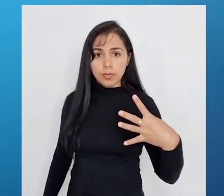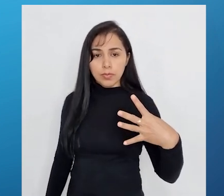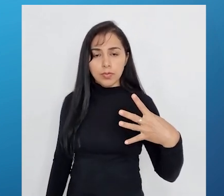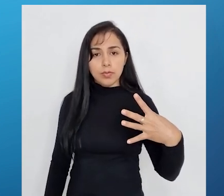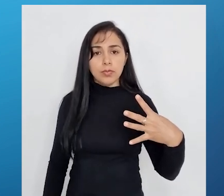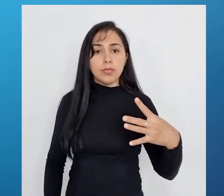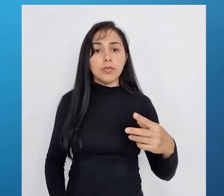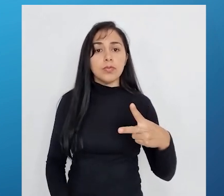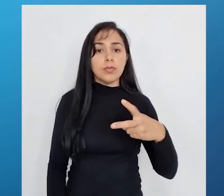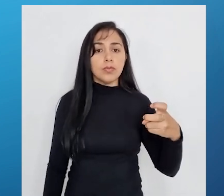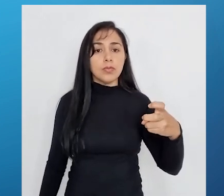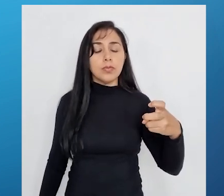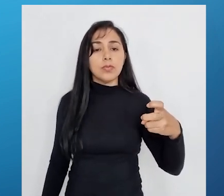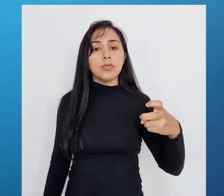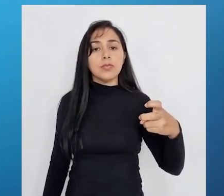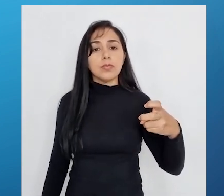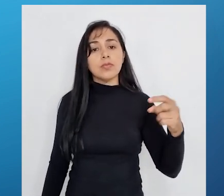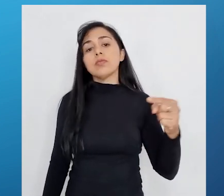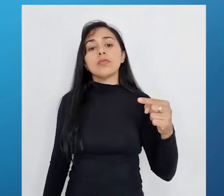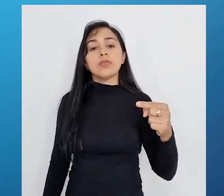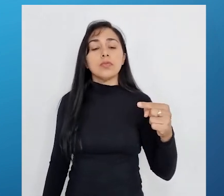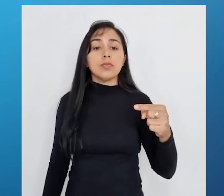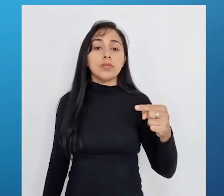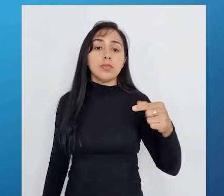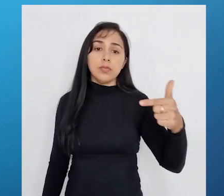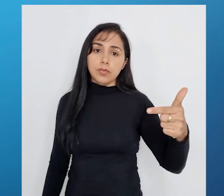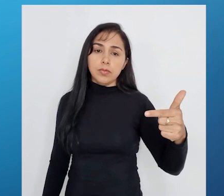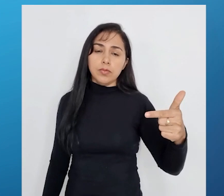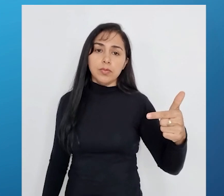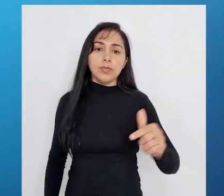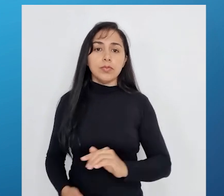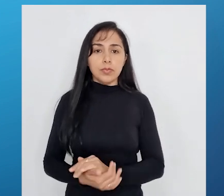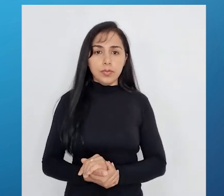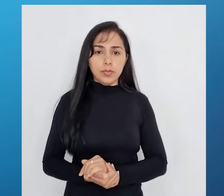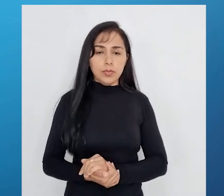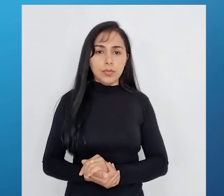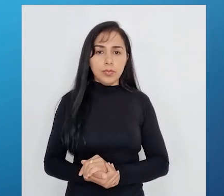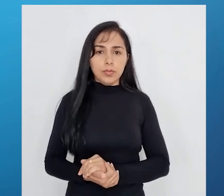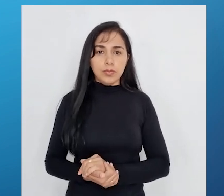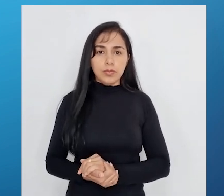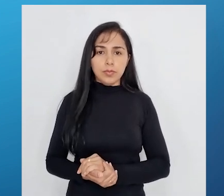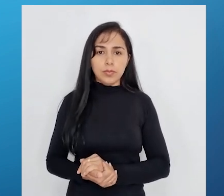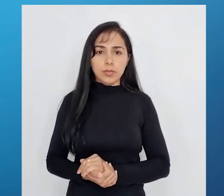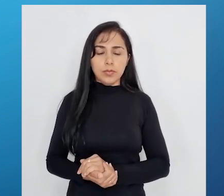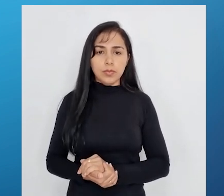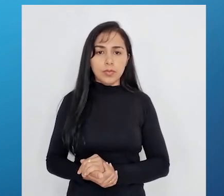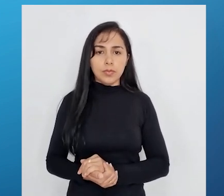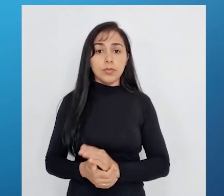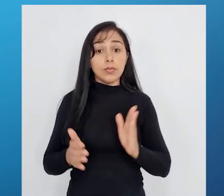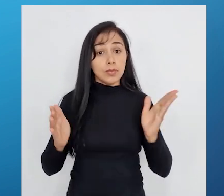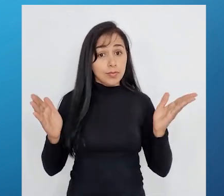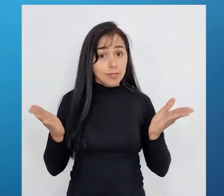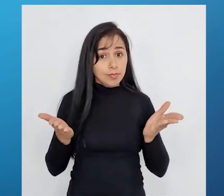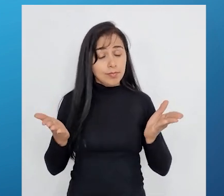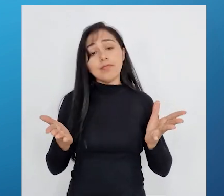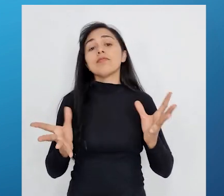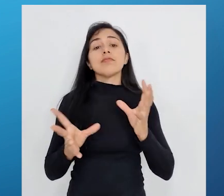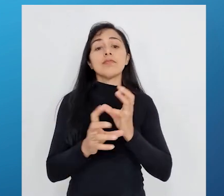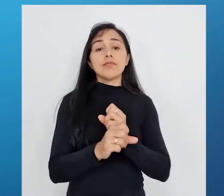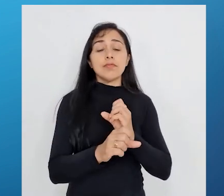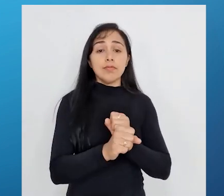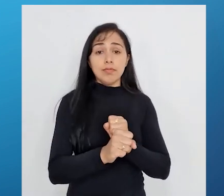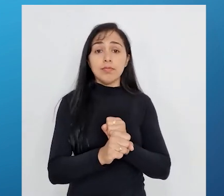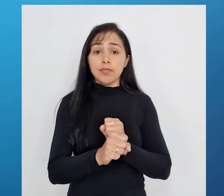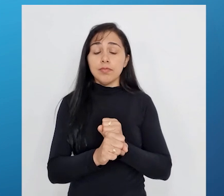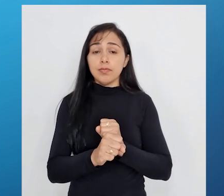igual a menos 2. Beleza? Vamos efetuar o que dá para efetuar lá em